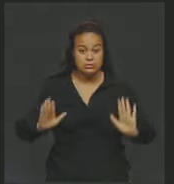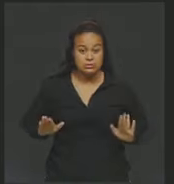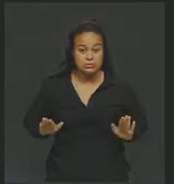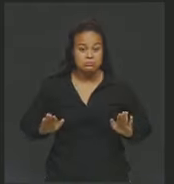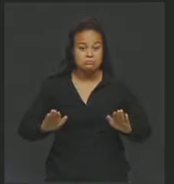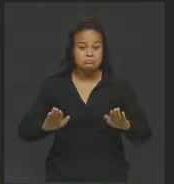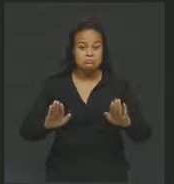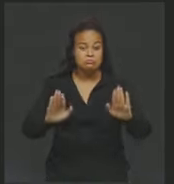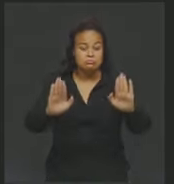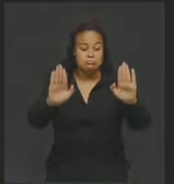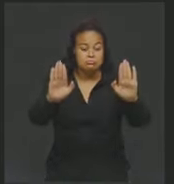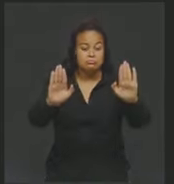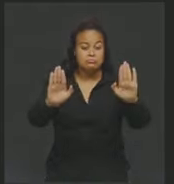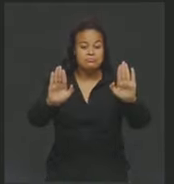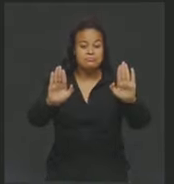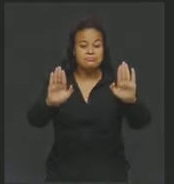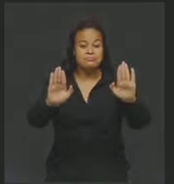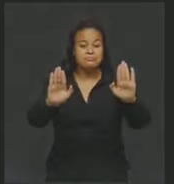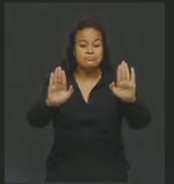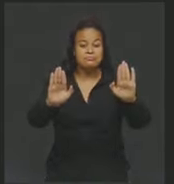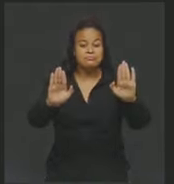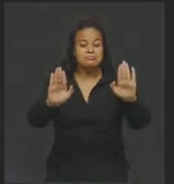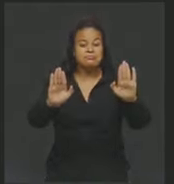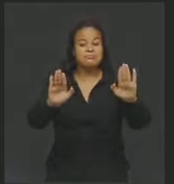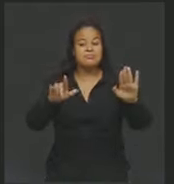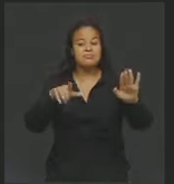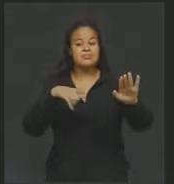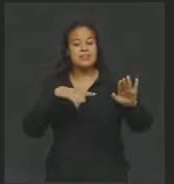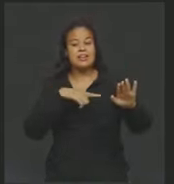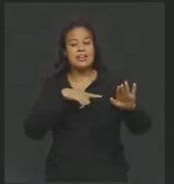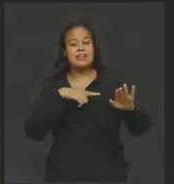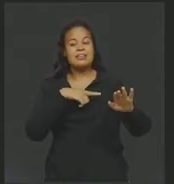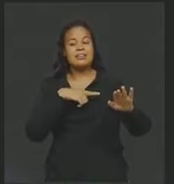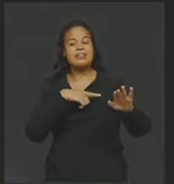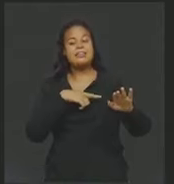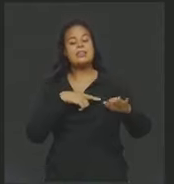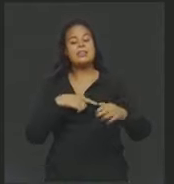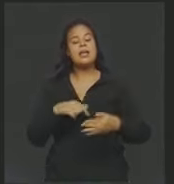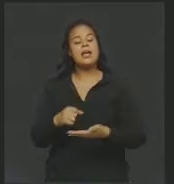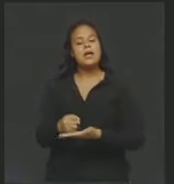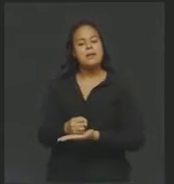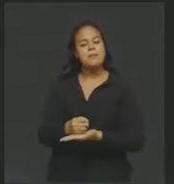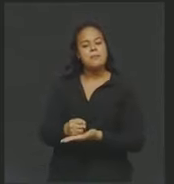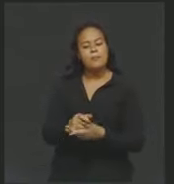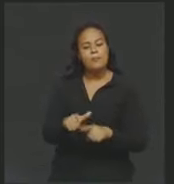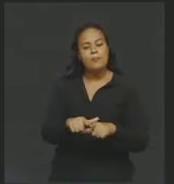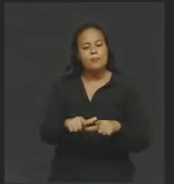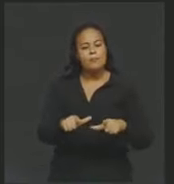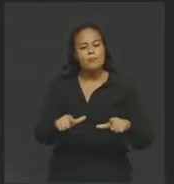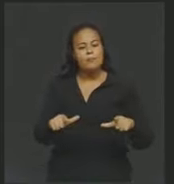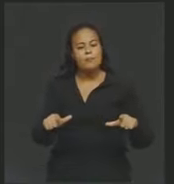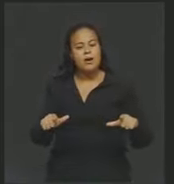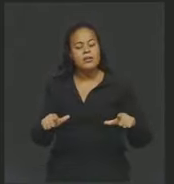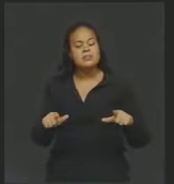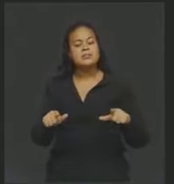inclinados, apoiados um no outro, pela sua base, formando um objeto